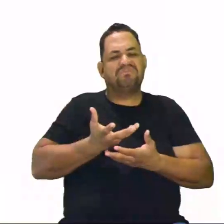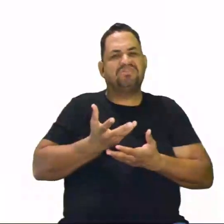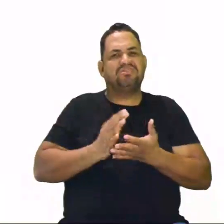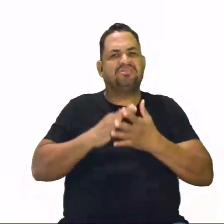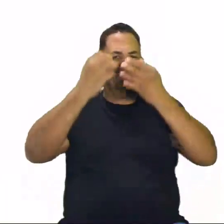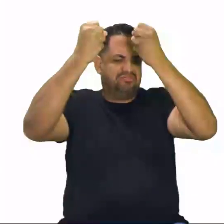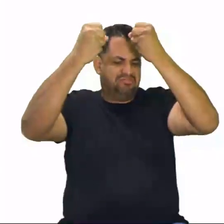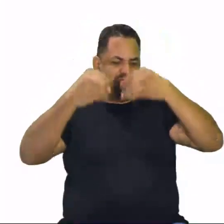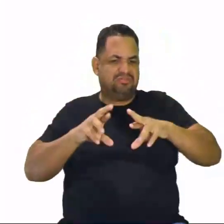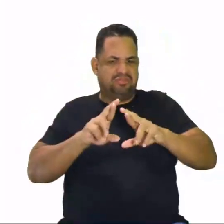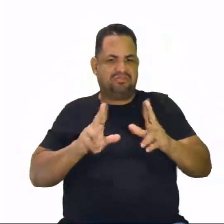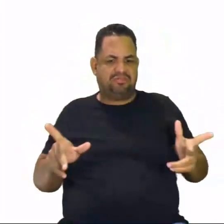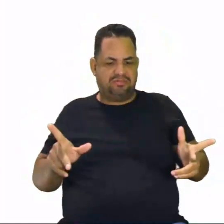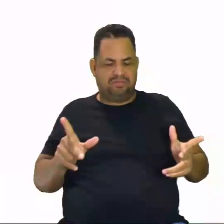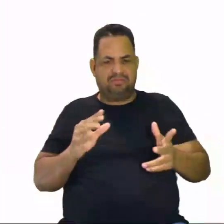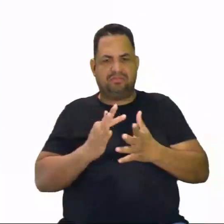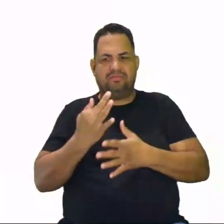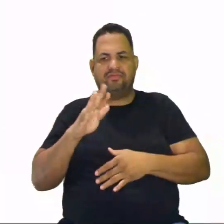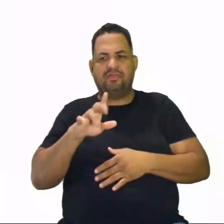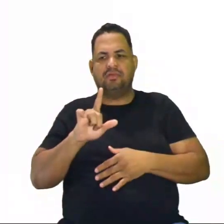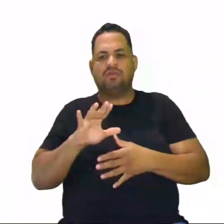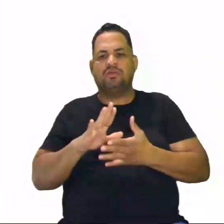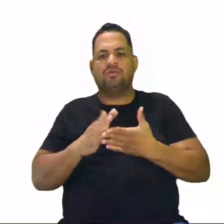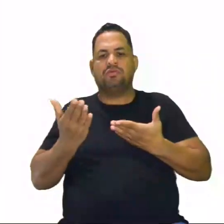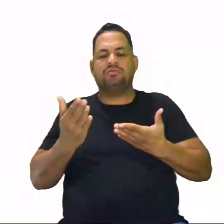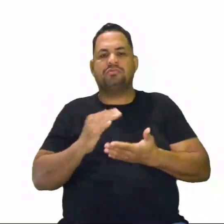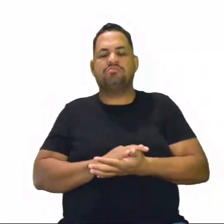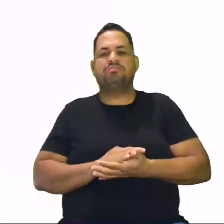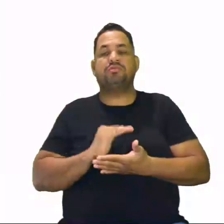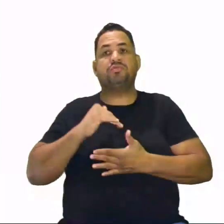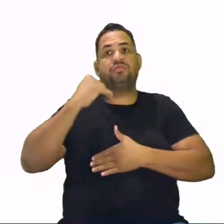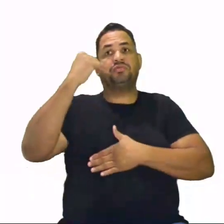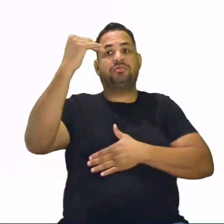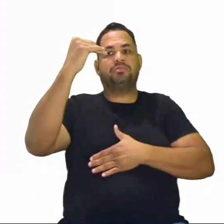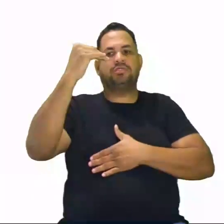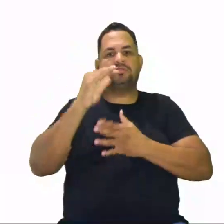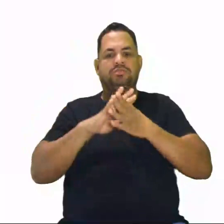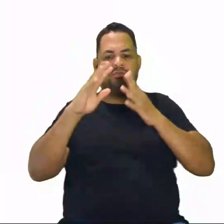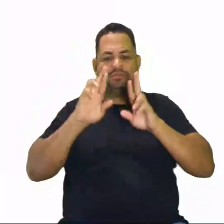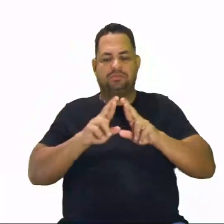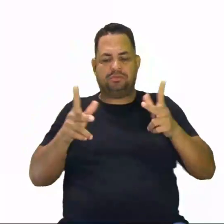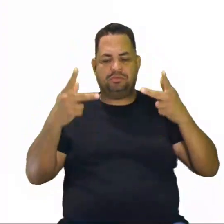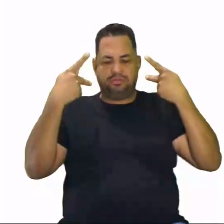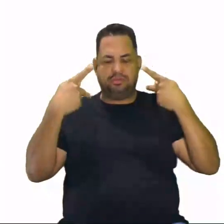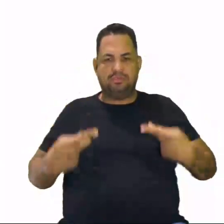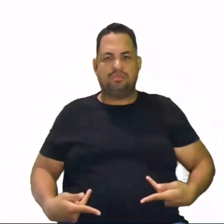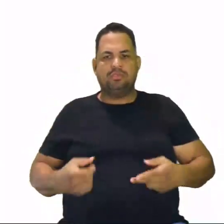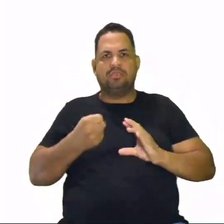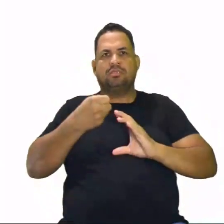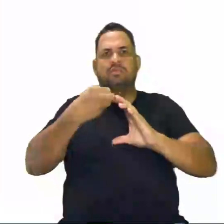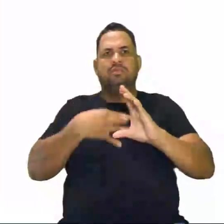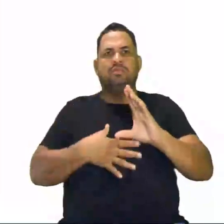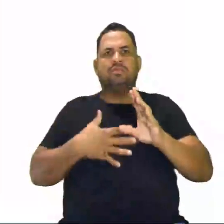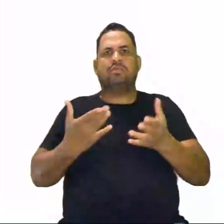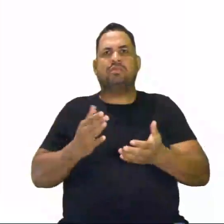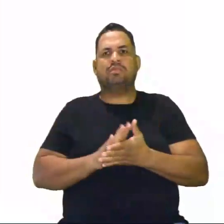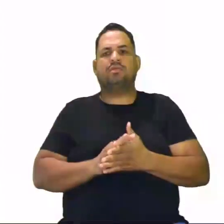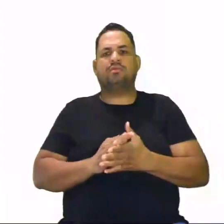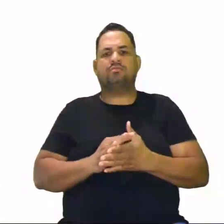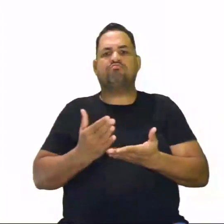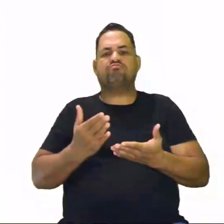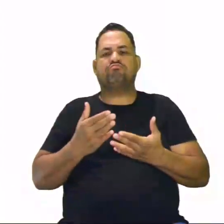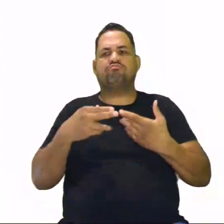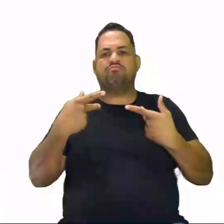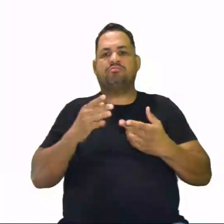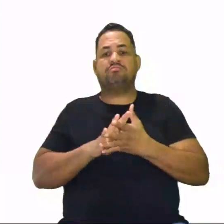explicar as diferenças fenótipos e transpor essas diferenças físicas, fenótipos são características físicas, para